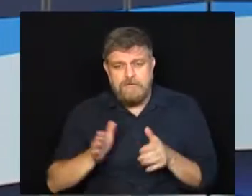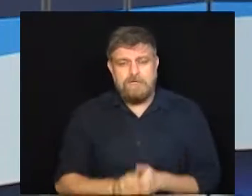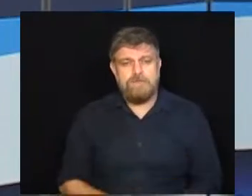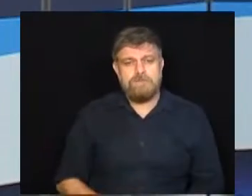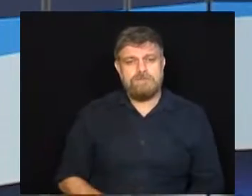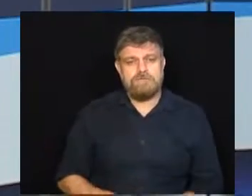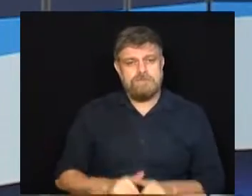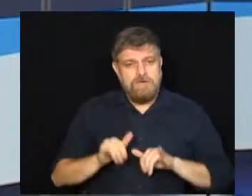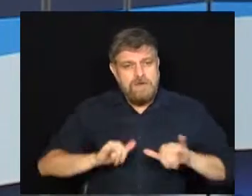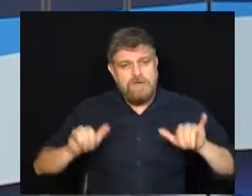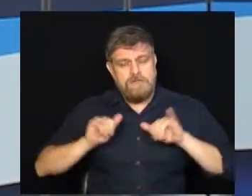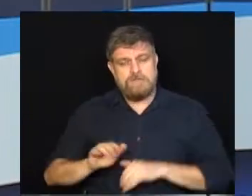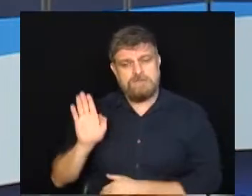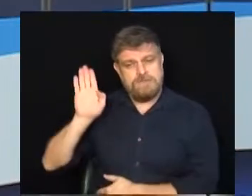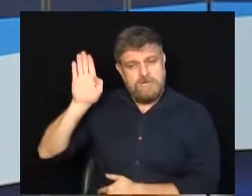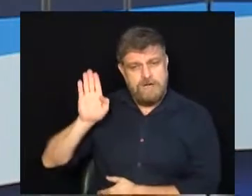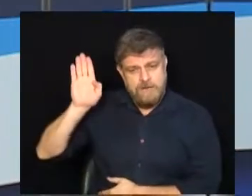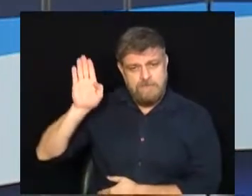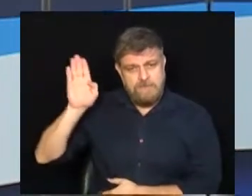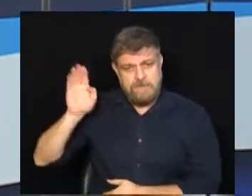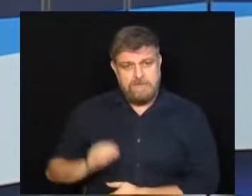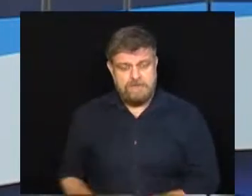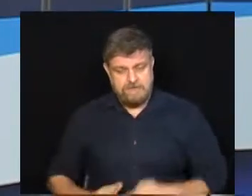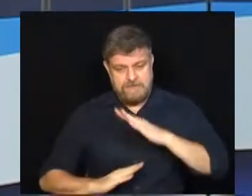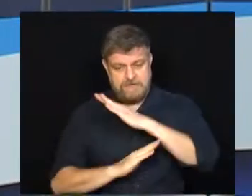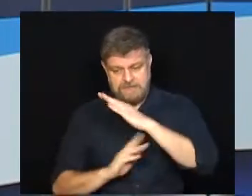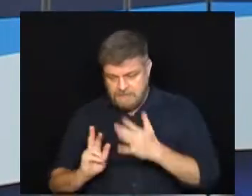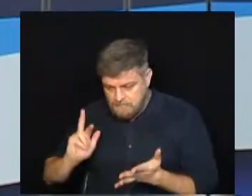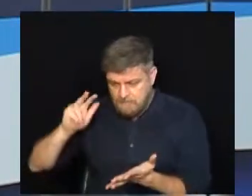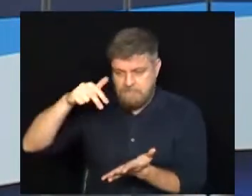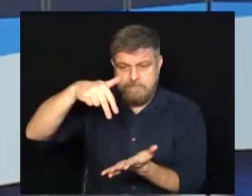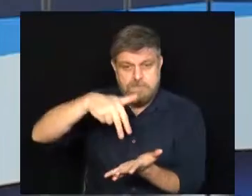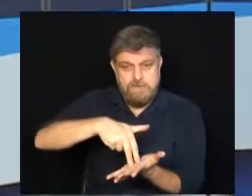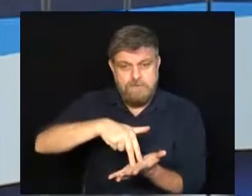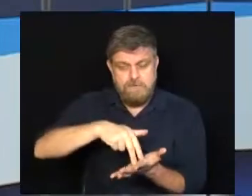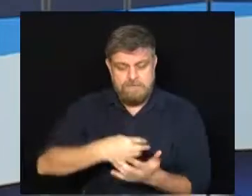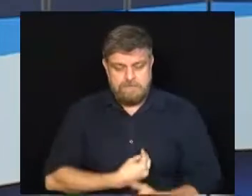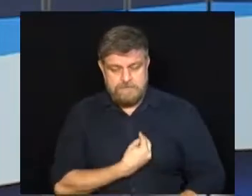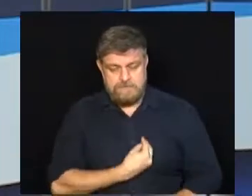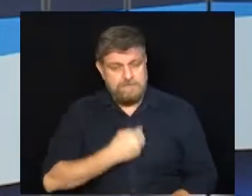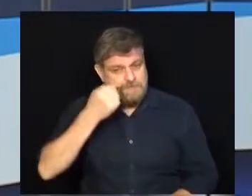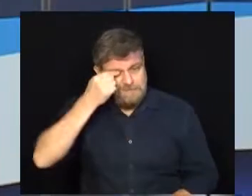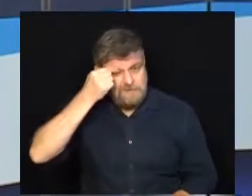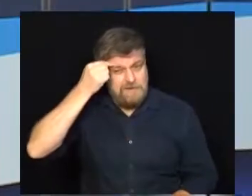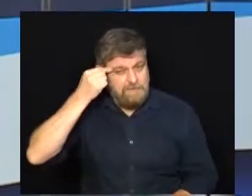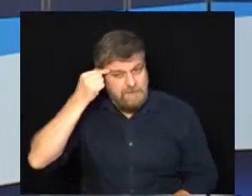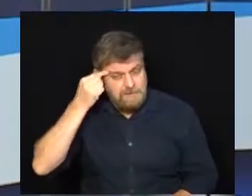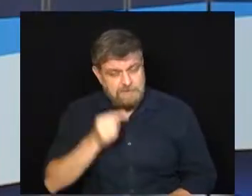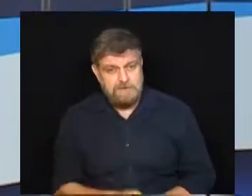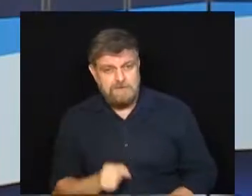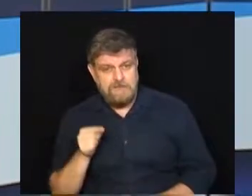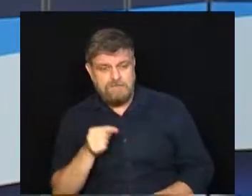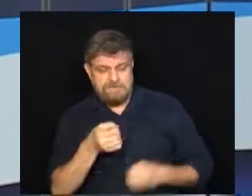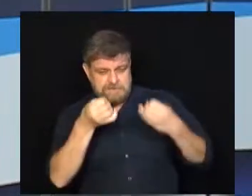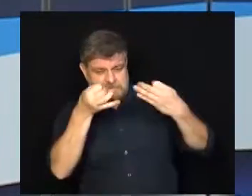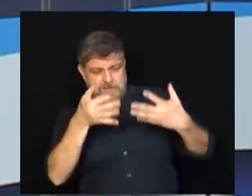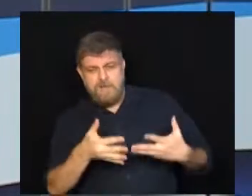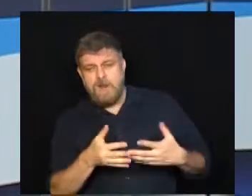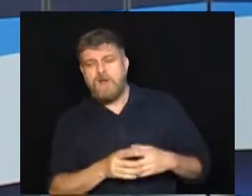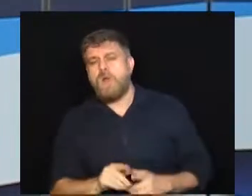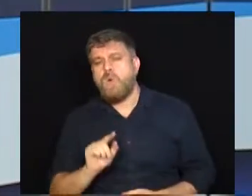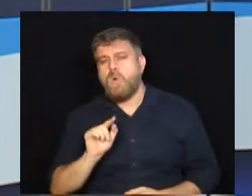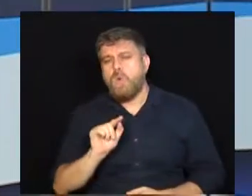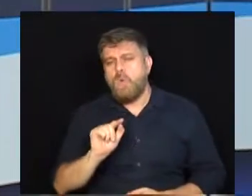durante a sua vinda aqui para a Câmara Municipal de Campinas. E eu queria que a senhora falasse sobre, no que diz